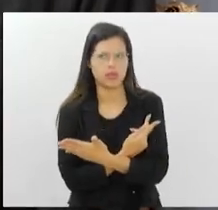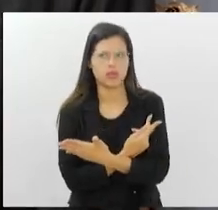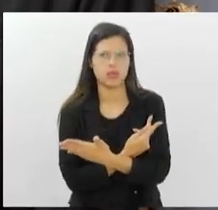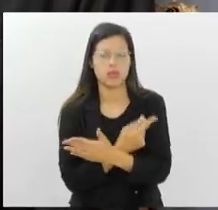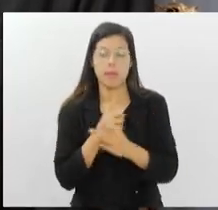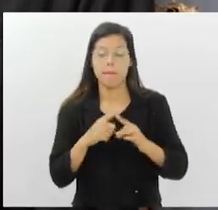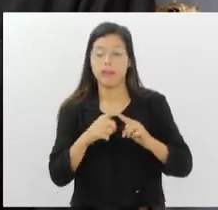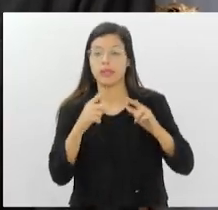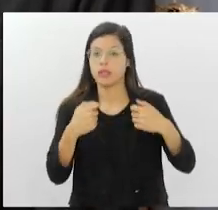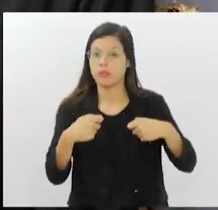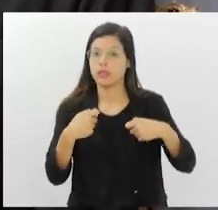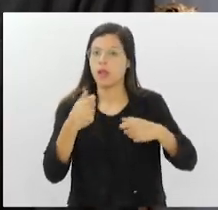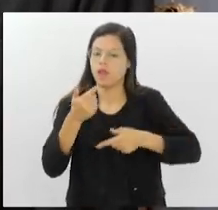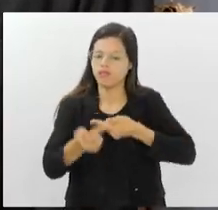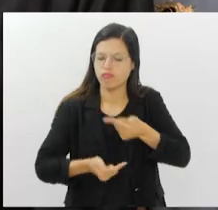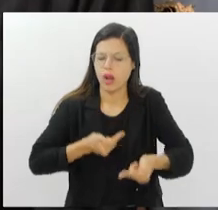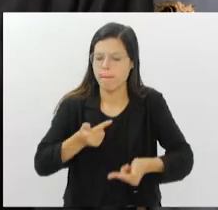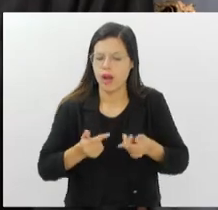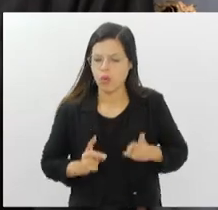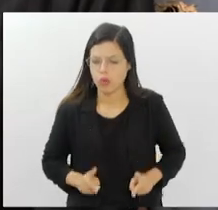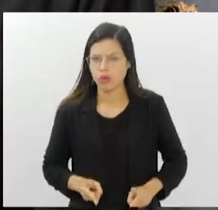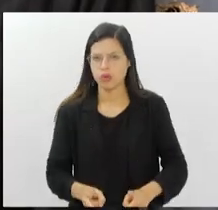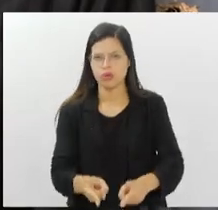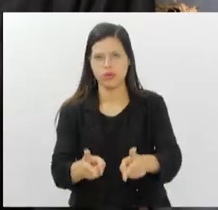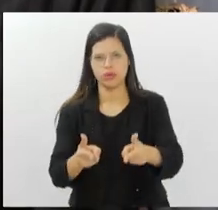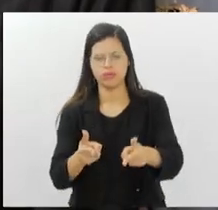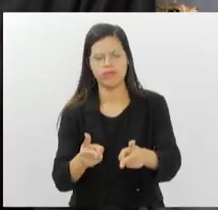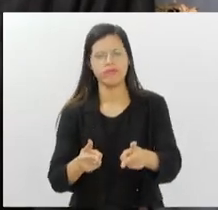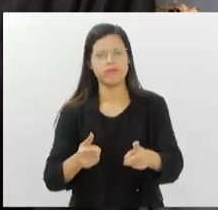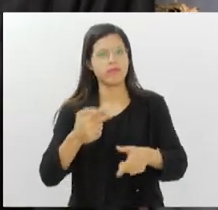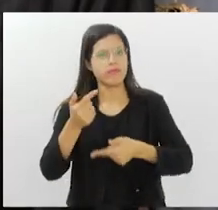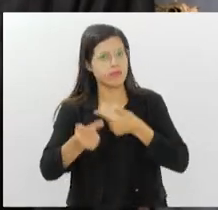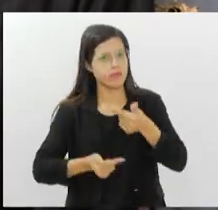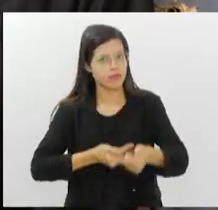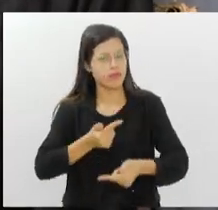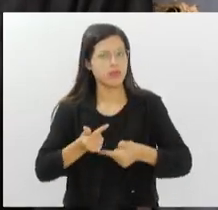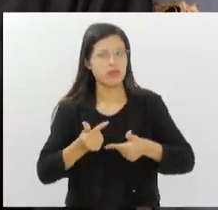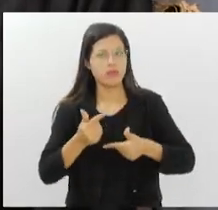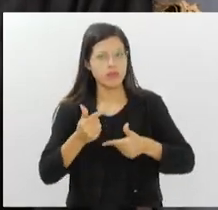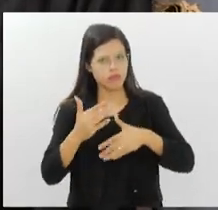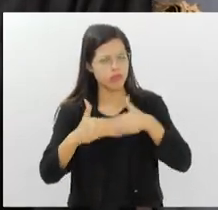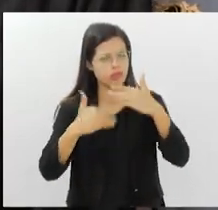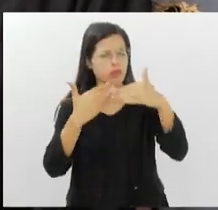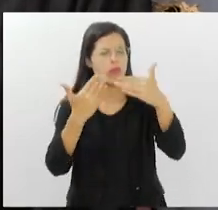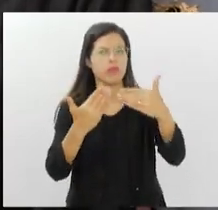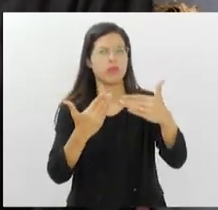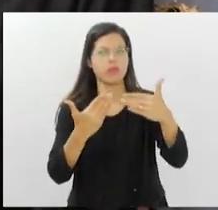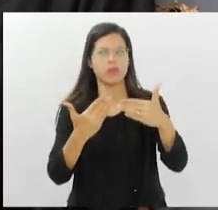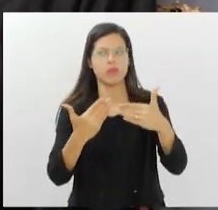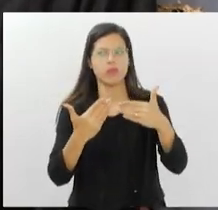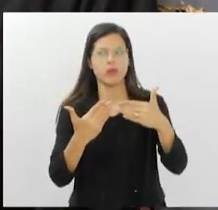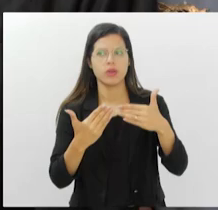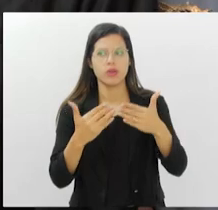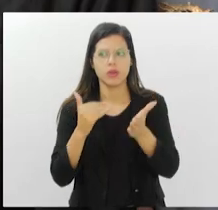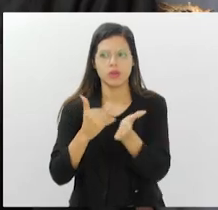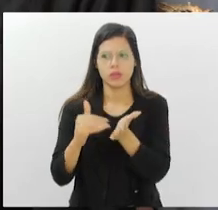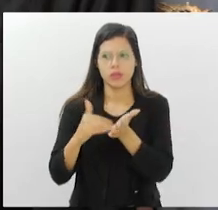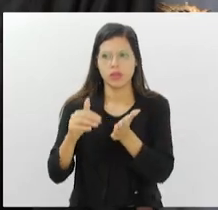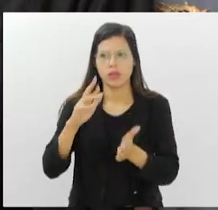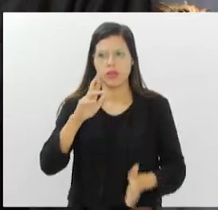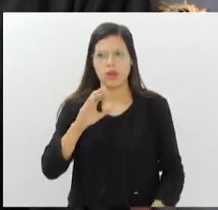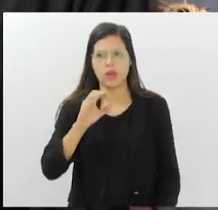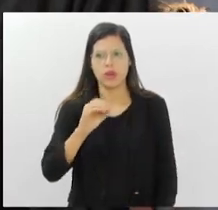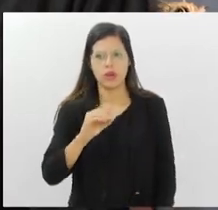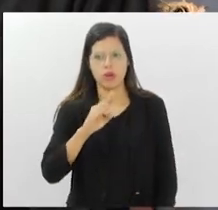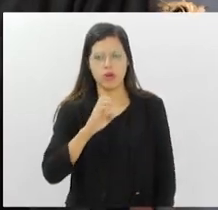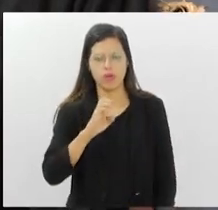quando aconteceu, mas que a gente teria um trabalho permanente. E esse trabalho vem sendo feito brilhantemente pela secretária Roberta e pelas nossas